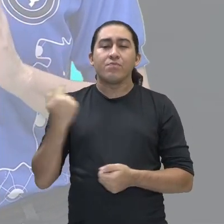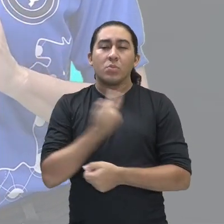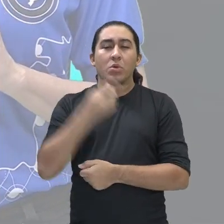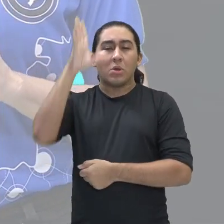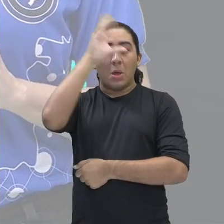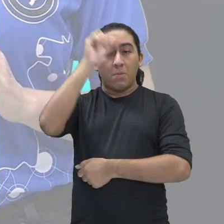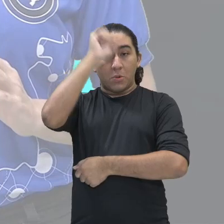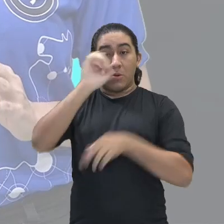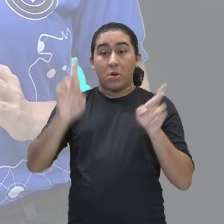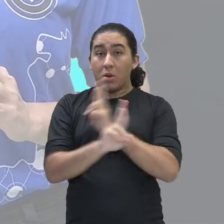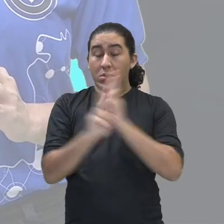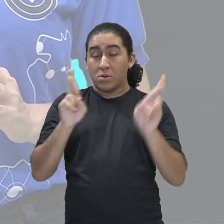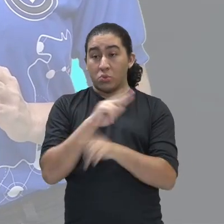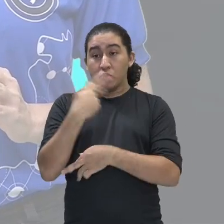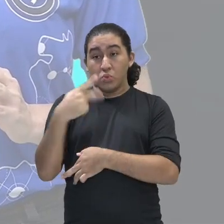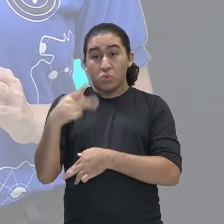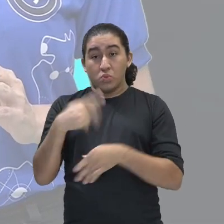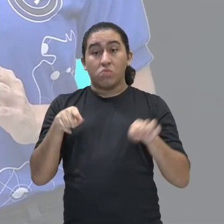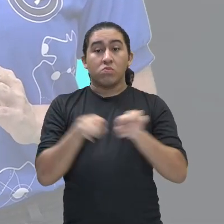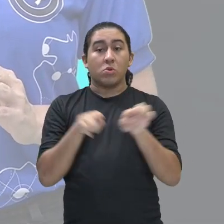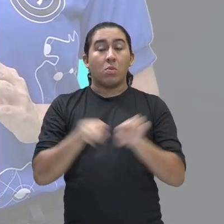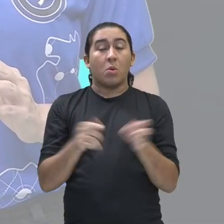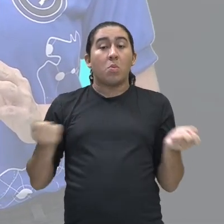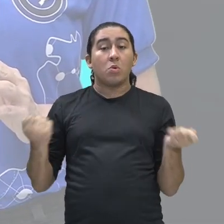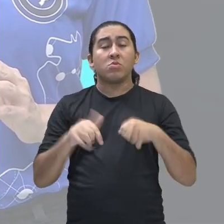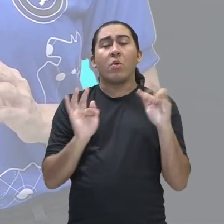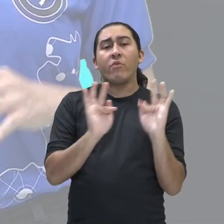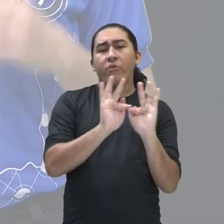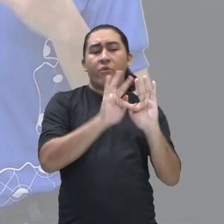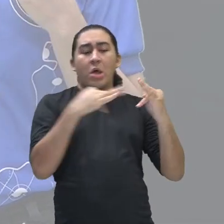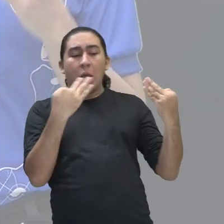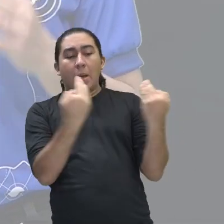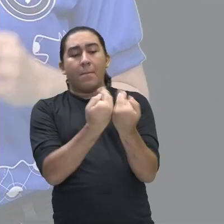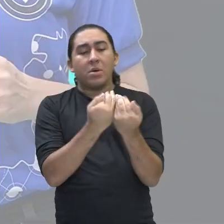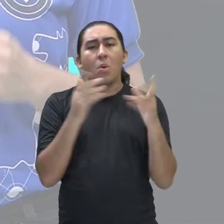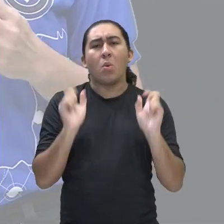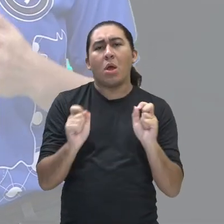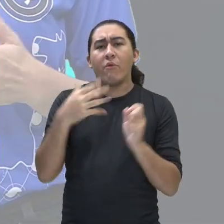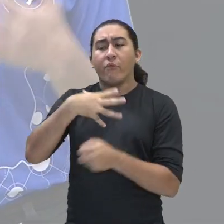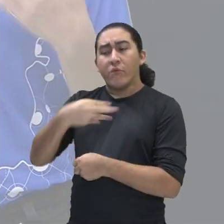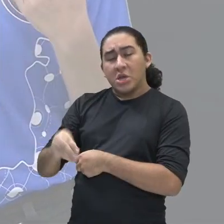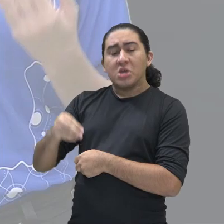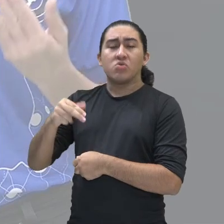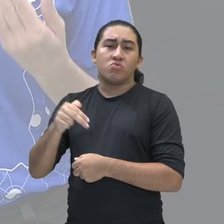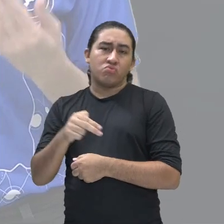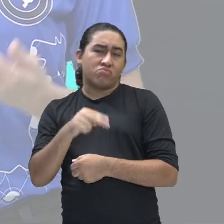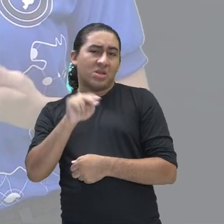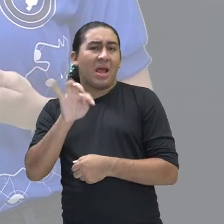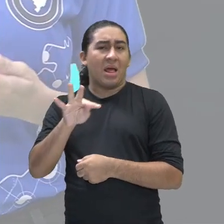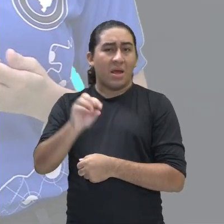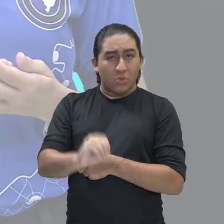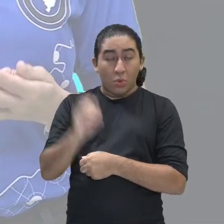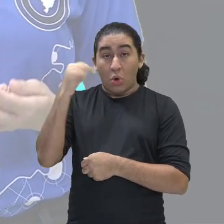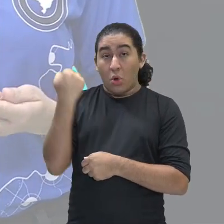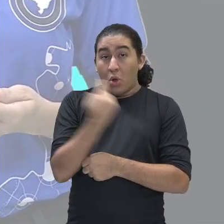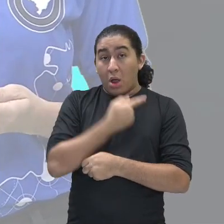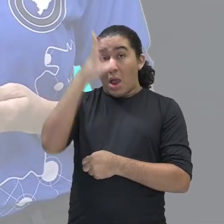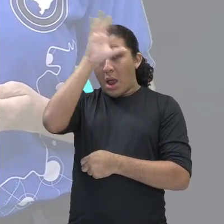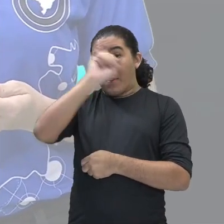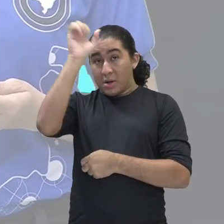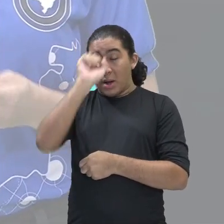relação entre eles, da família, o que que é quem aí? Quem é filho, quem é neto? A gente vai aprender as palavras